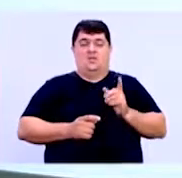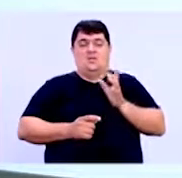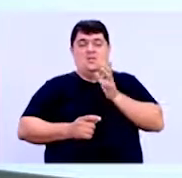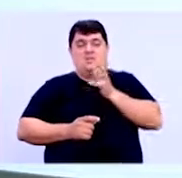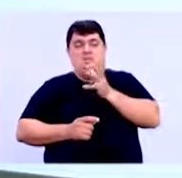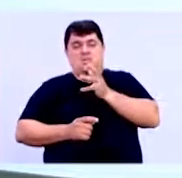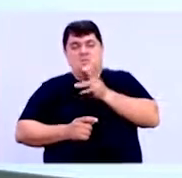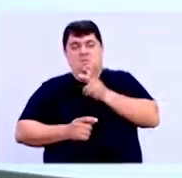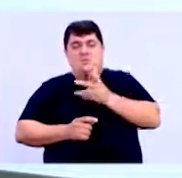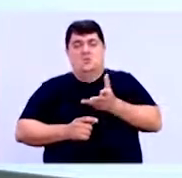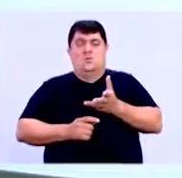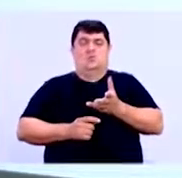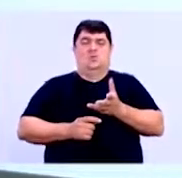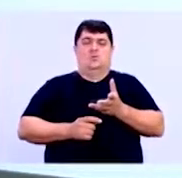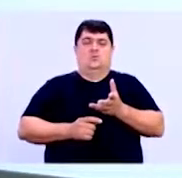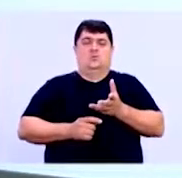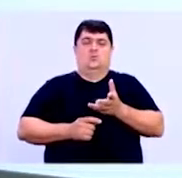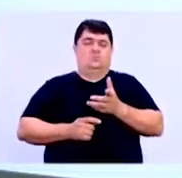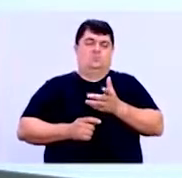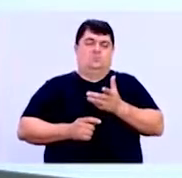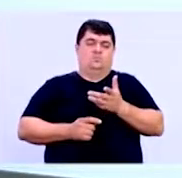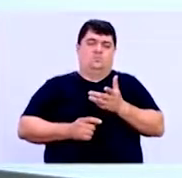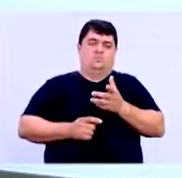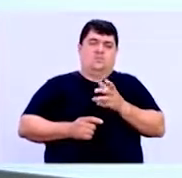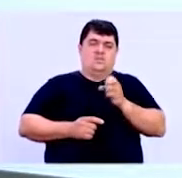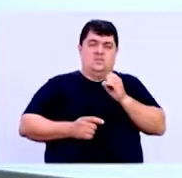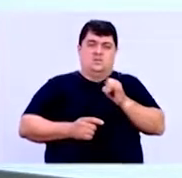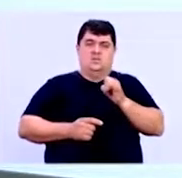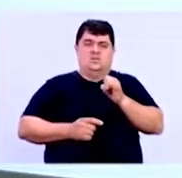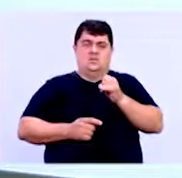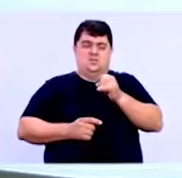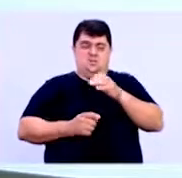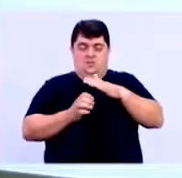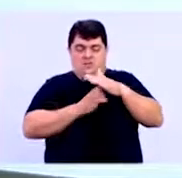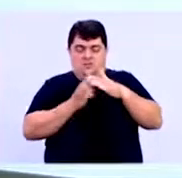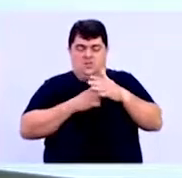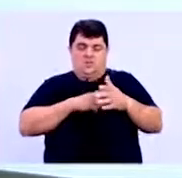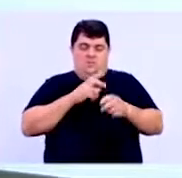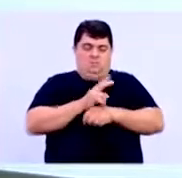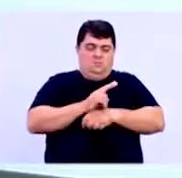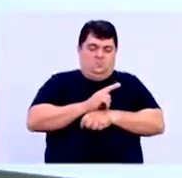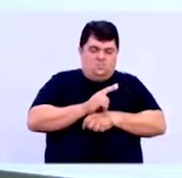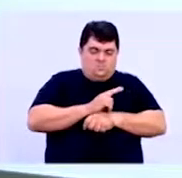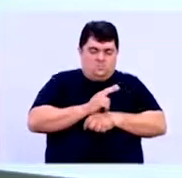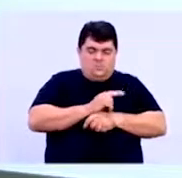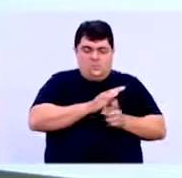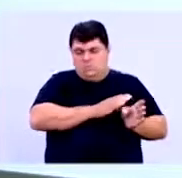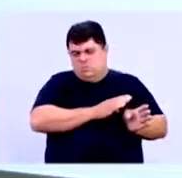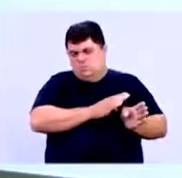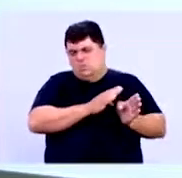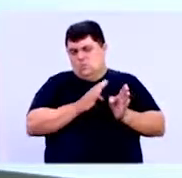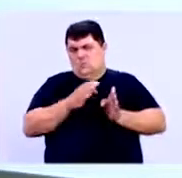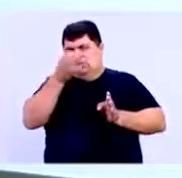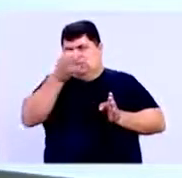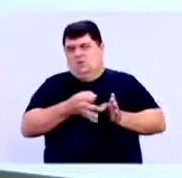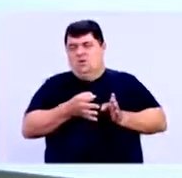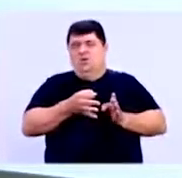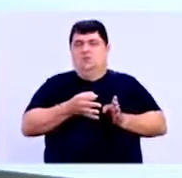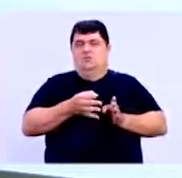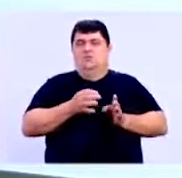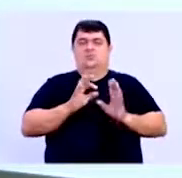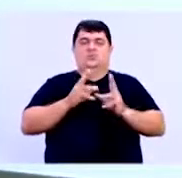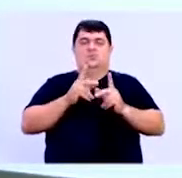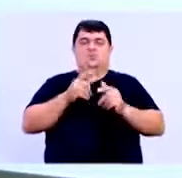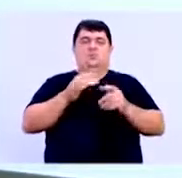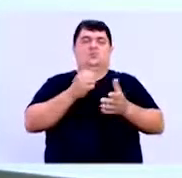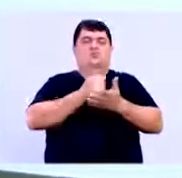menos doloroso ou ele não existe quando a empresa começa a controlar seus recursos da maneira eficiente, eficaz e